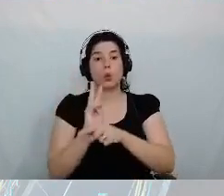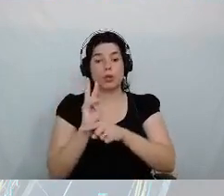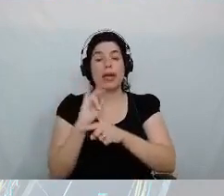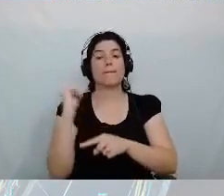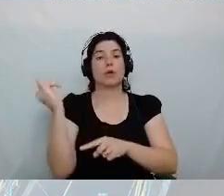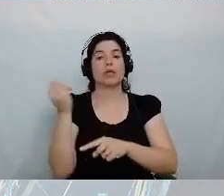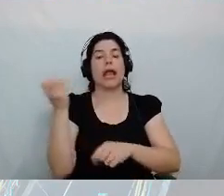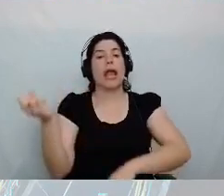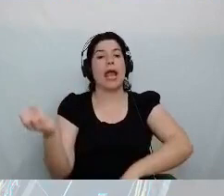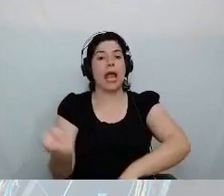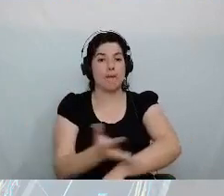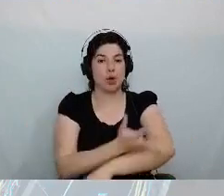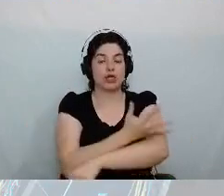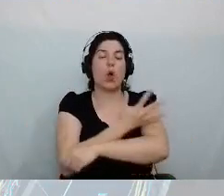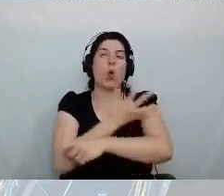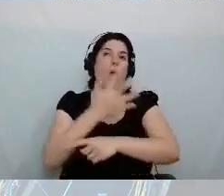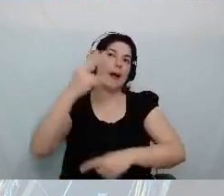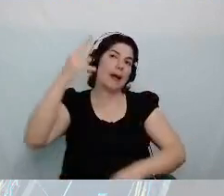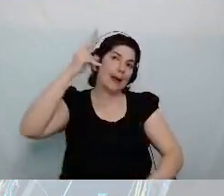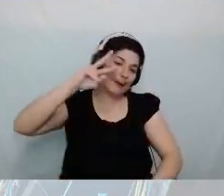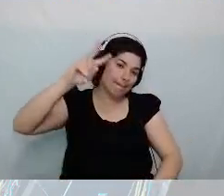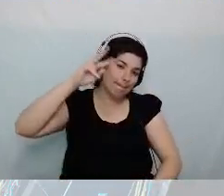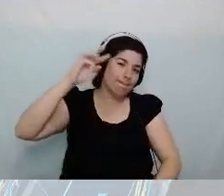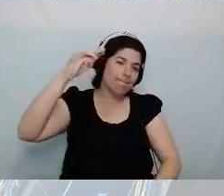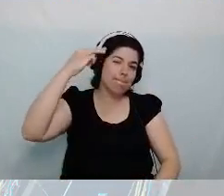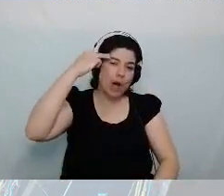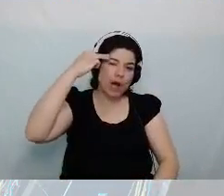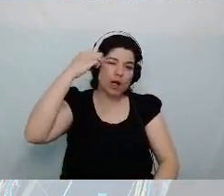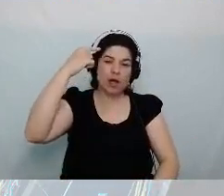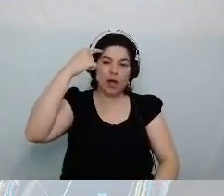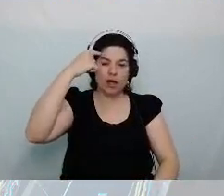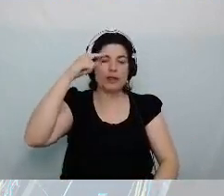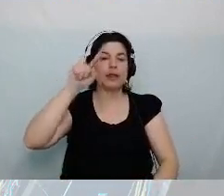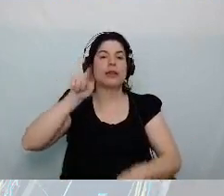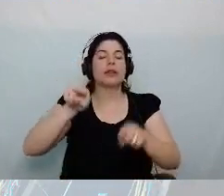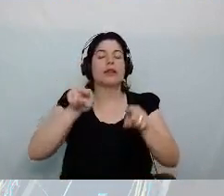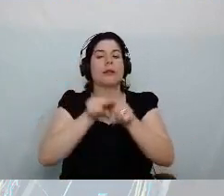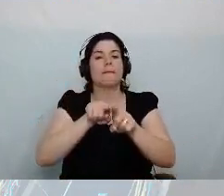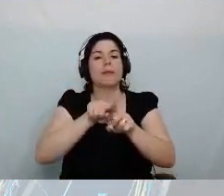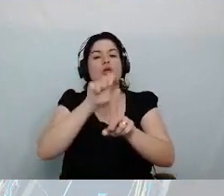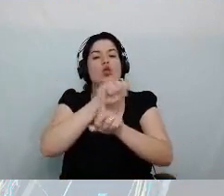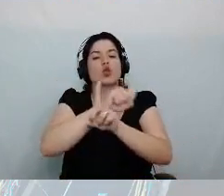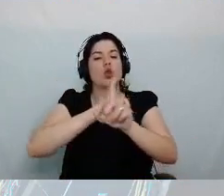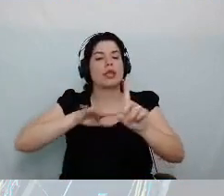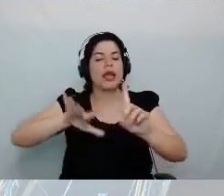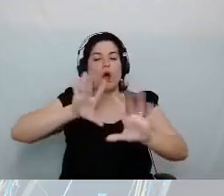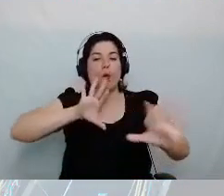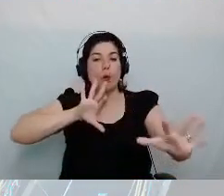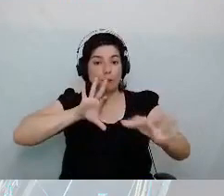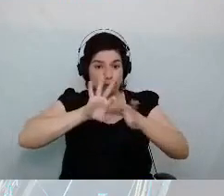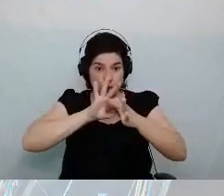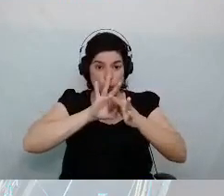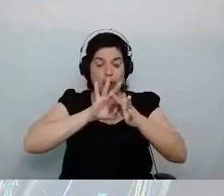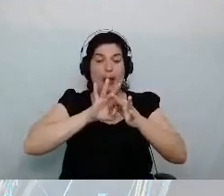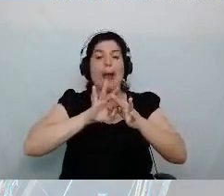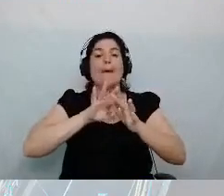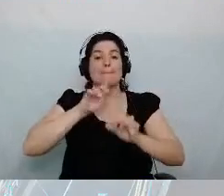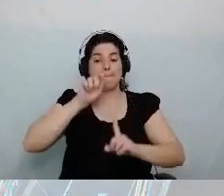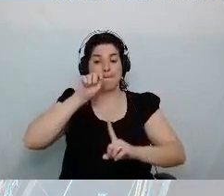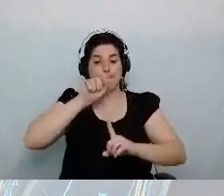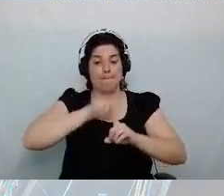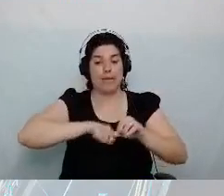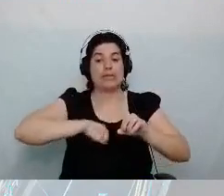Emoções, memórias e vínculos sociais. Dia 11 de setembro de